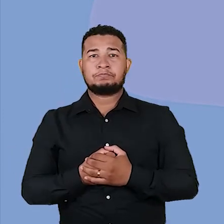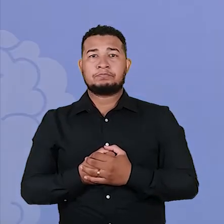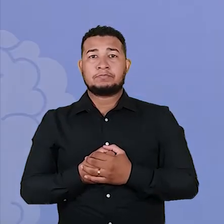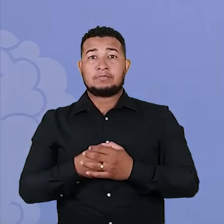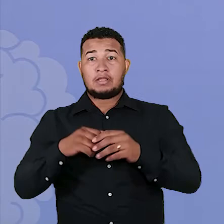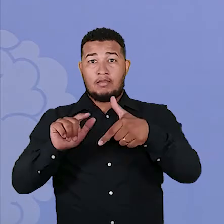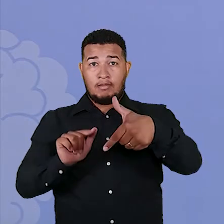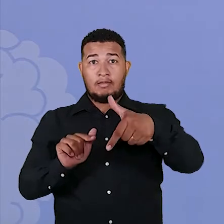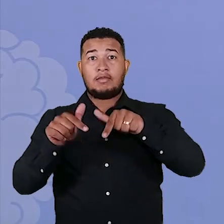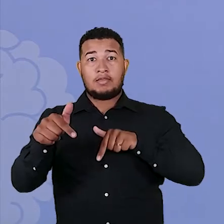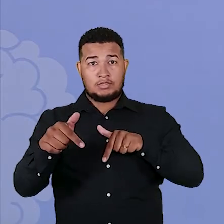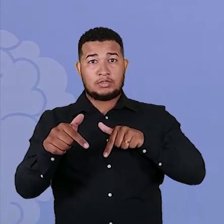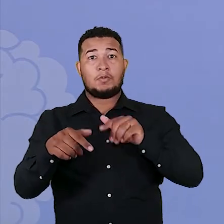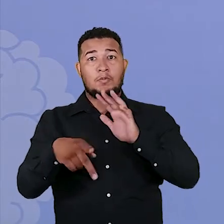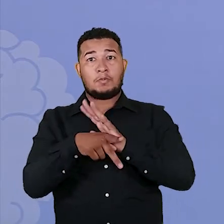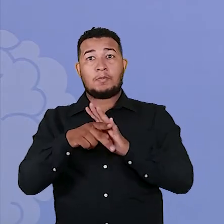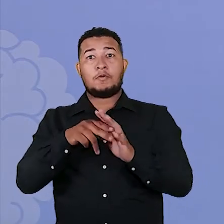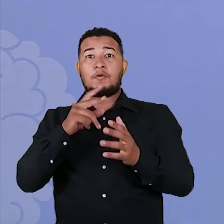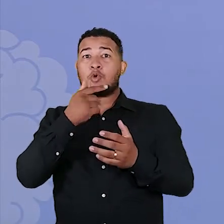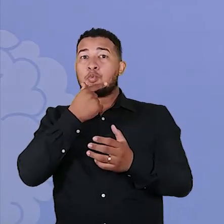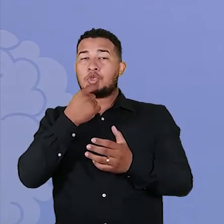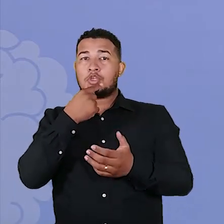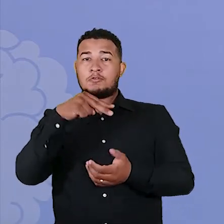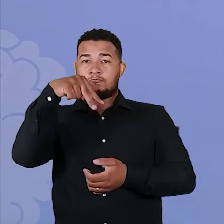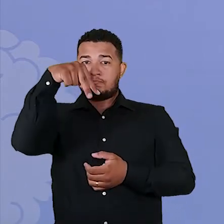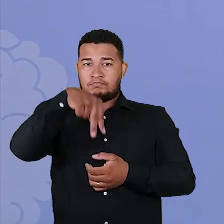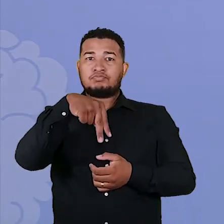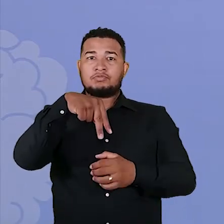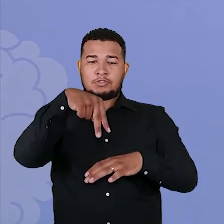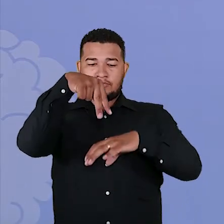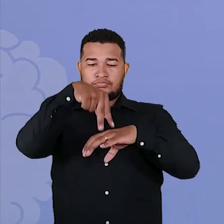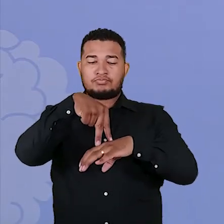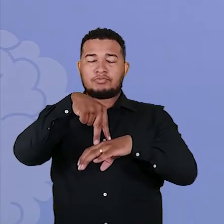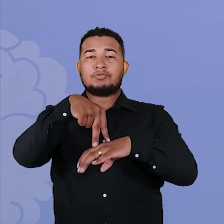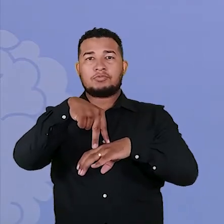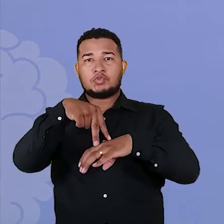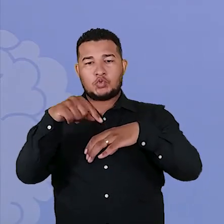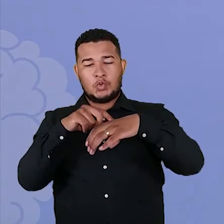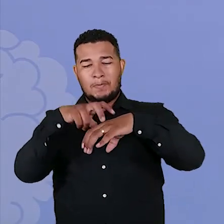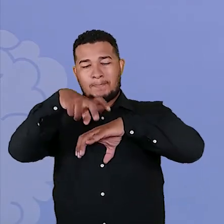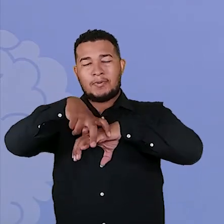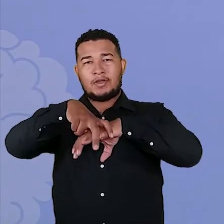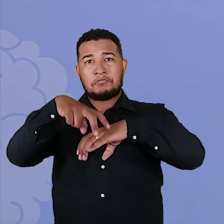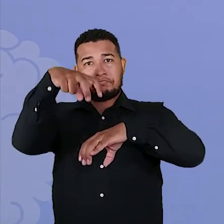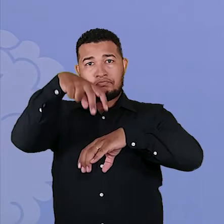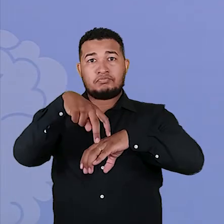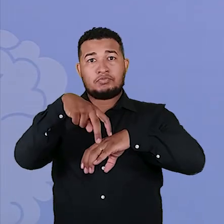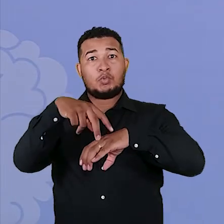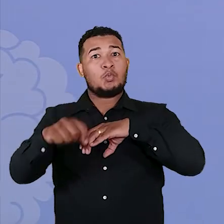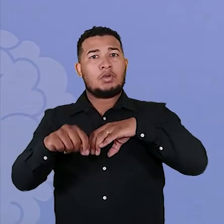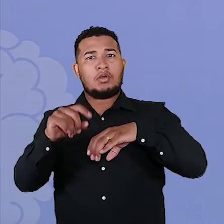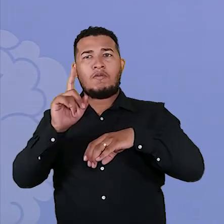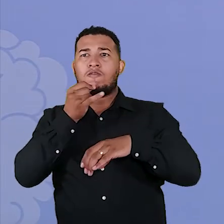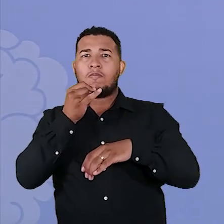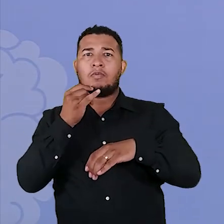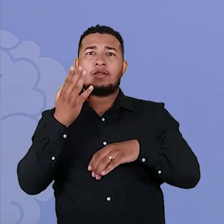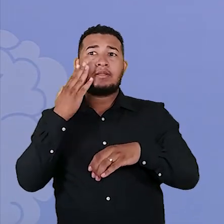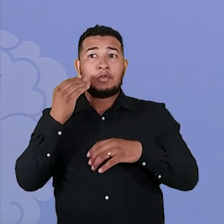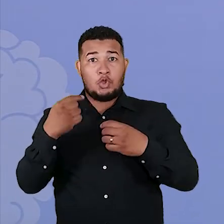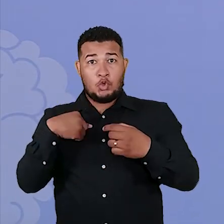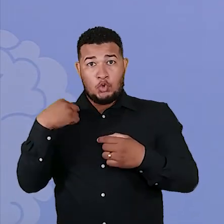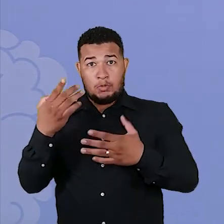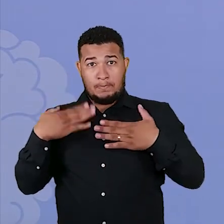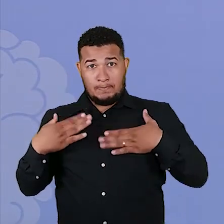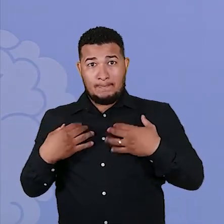mim. A reação da força que o menino está atuando ali seria o